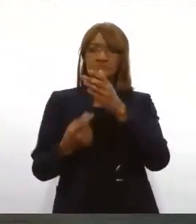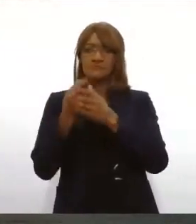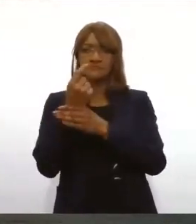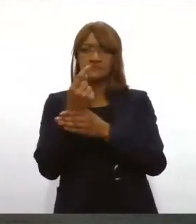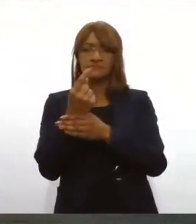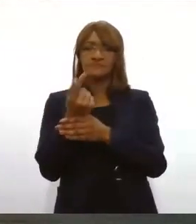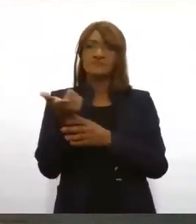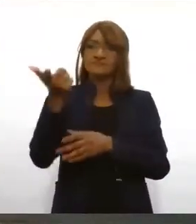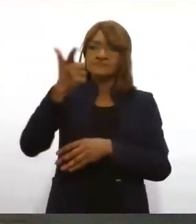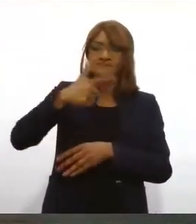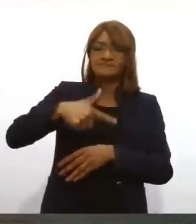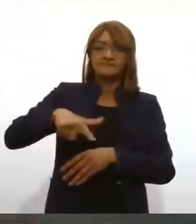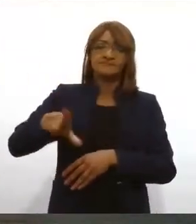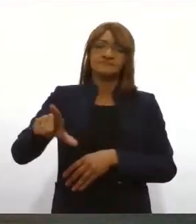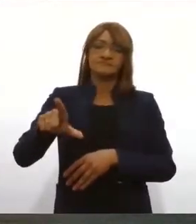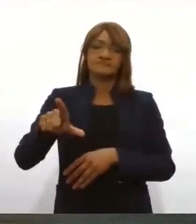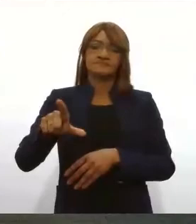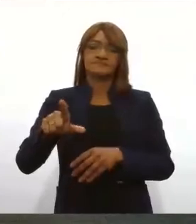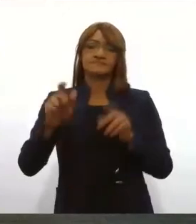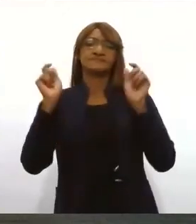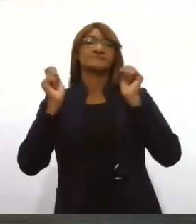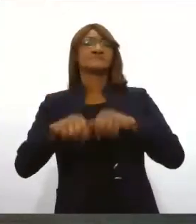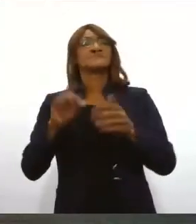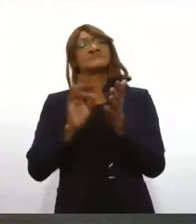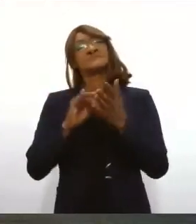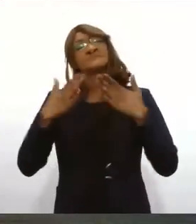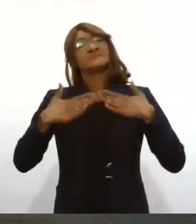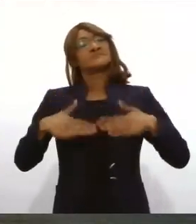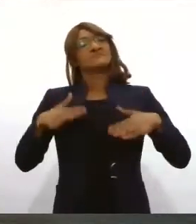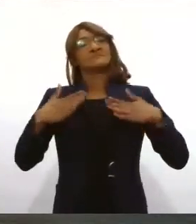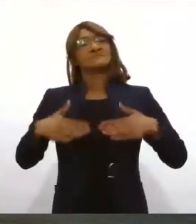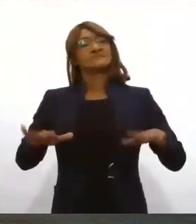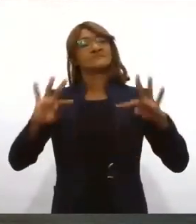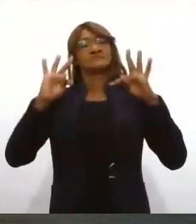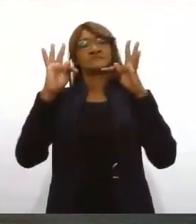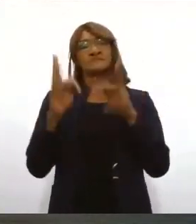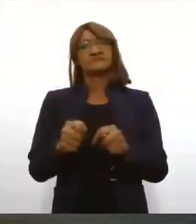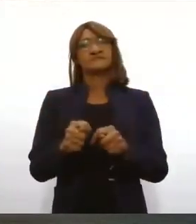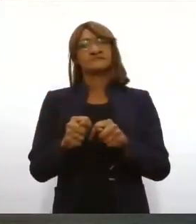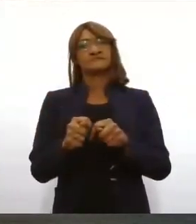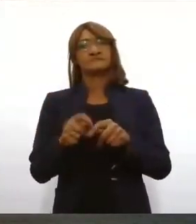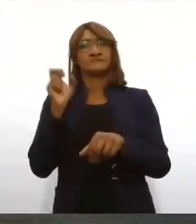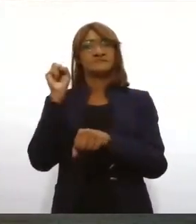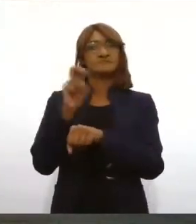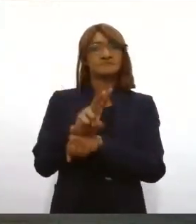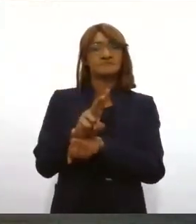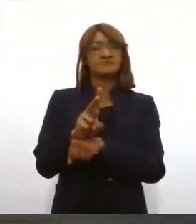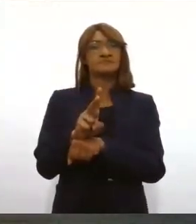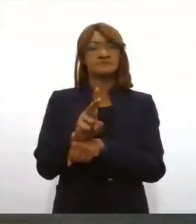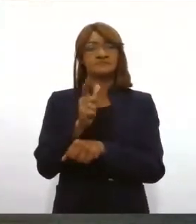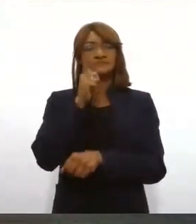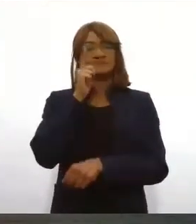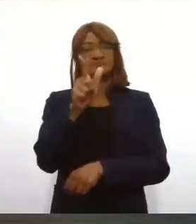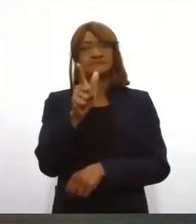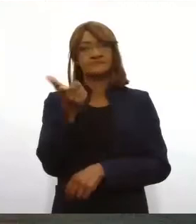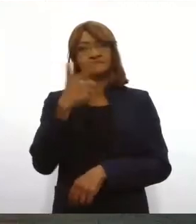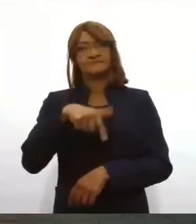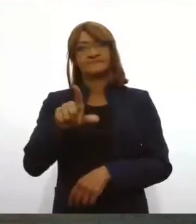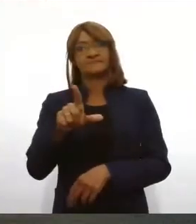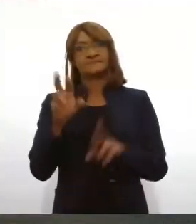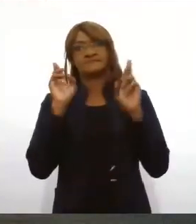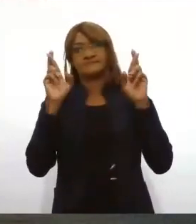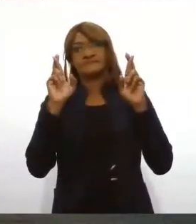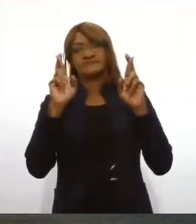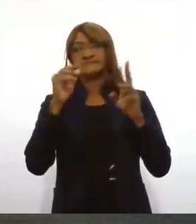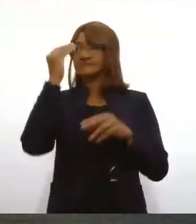haja mais uma retomada realmente tranquila para todos e que muitos empregos sejam recuperados. É isso que a gente torce. Obrigada